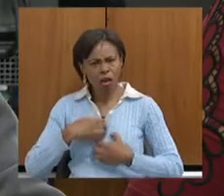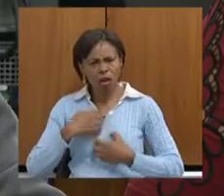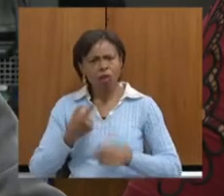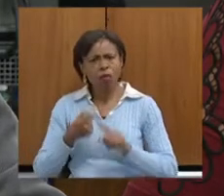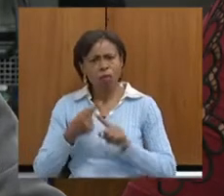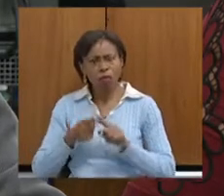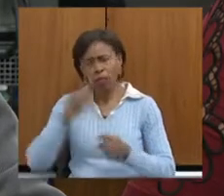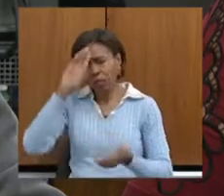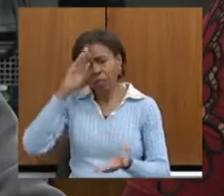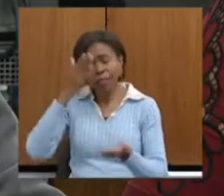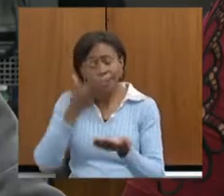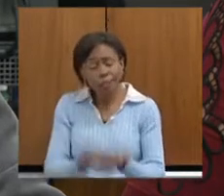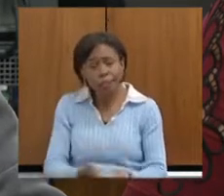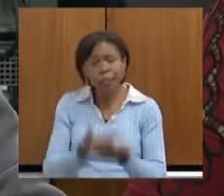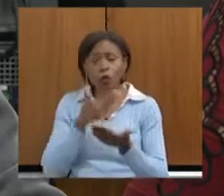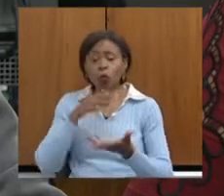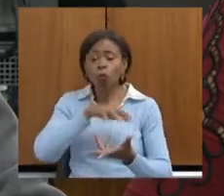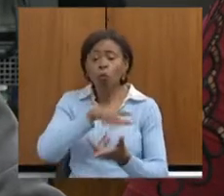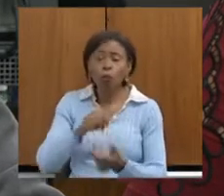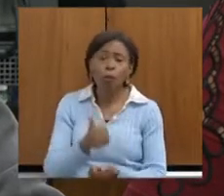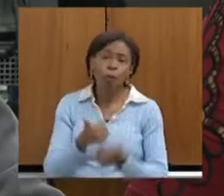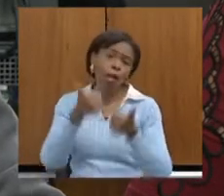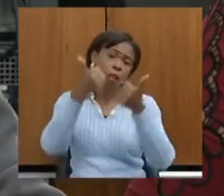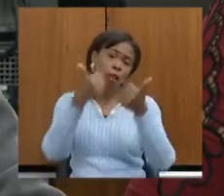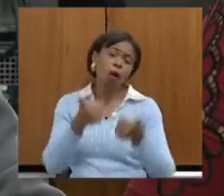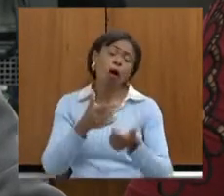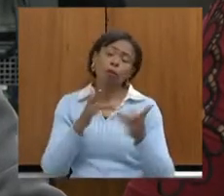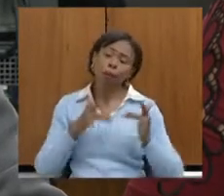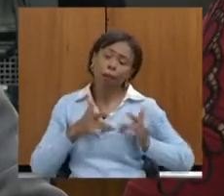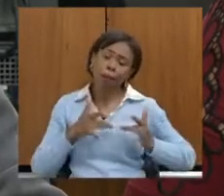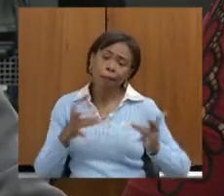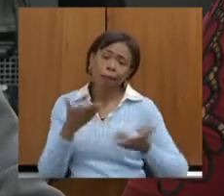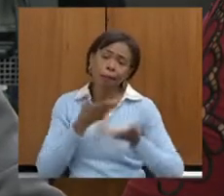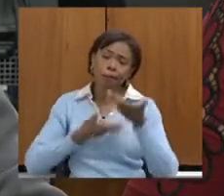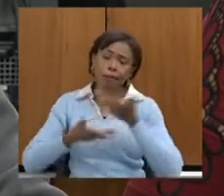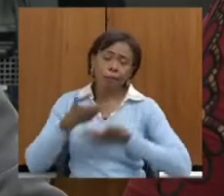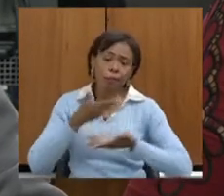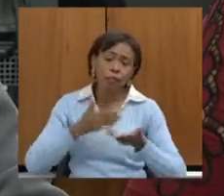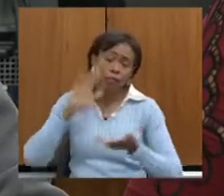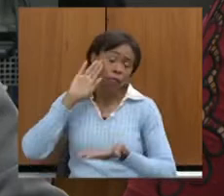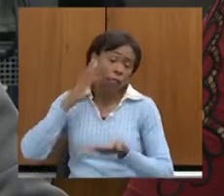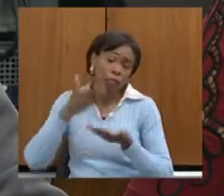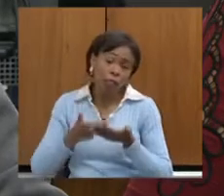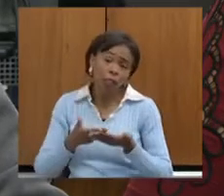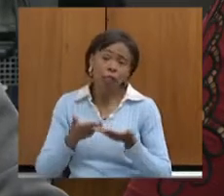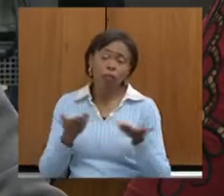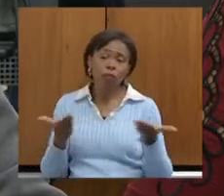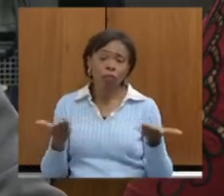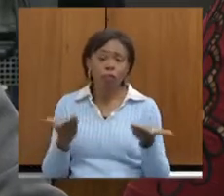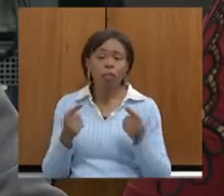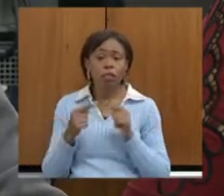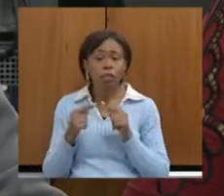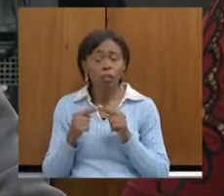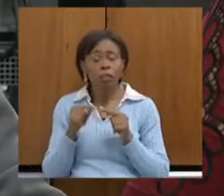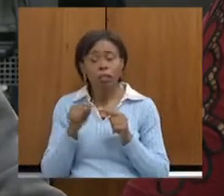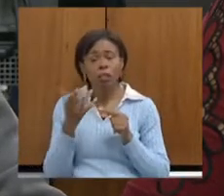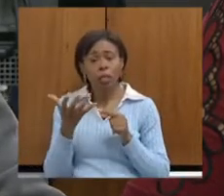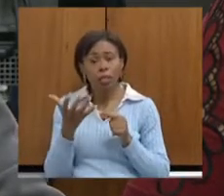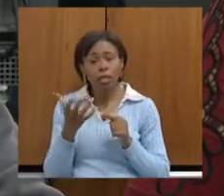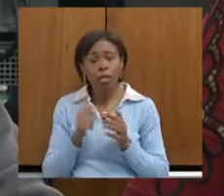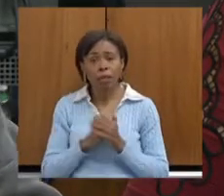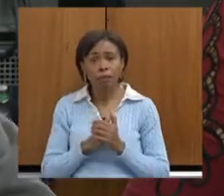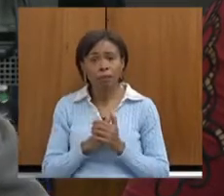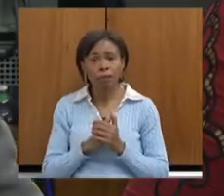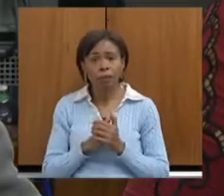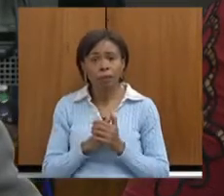acredita num mundo melhor que acredita no mundo fraterno que acredita né nessa necessidade Então acho que é muito nesse sentido que a gente quer e a